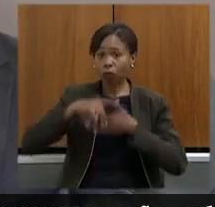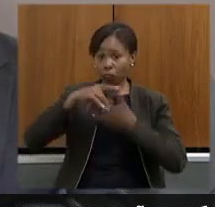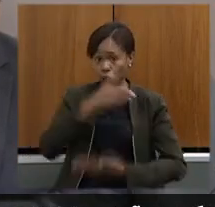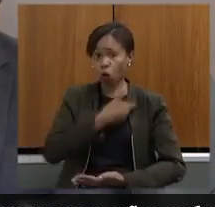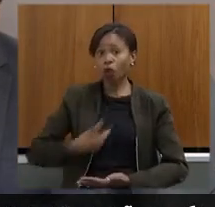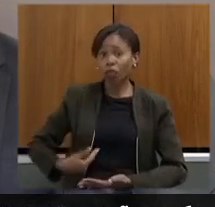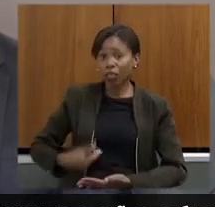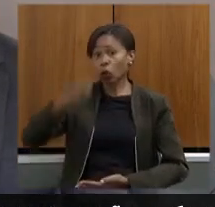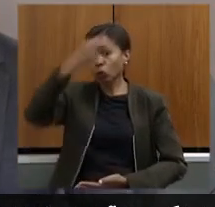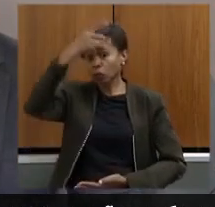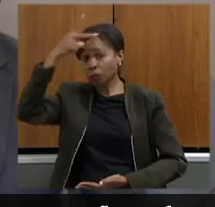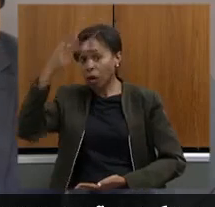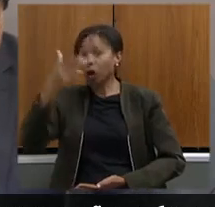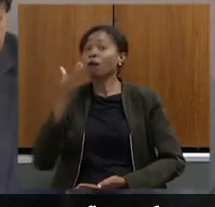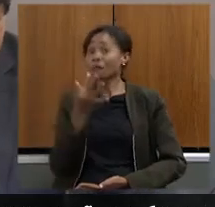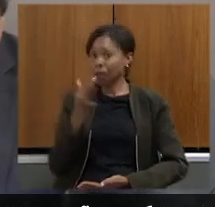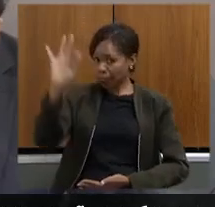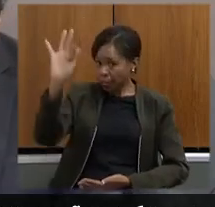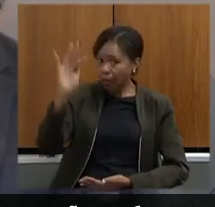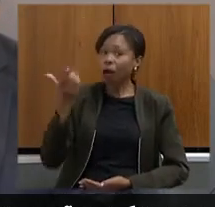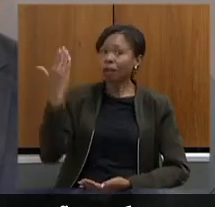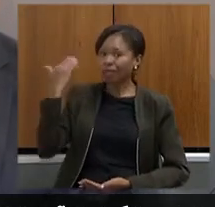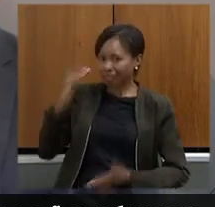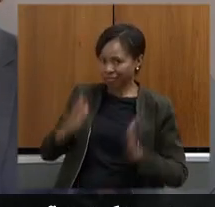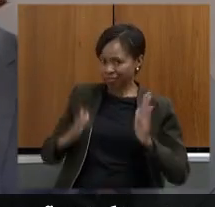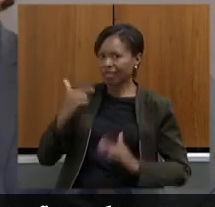Municipal de governo federal também é